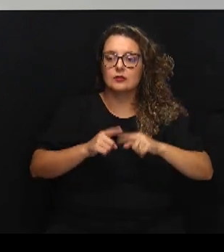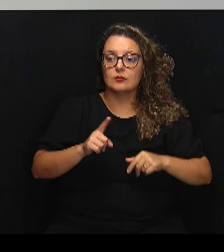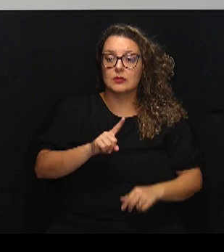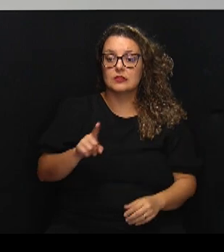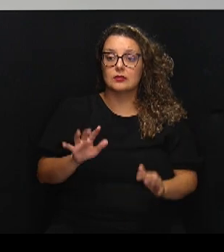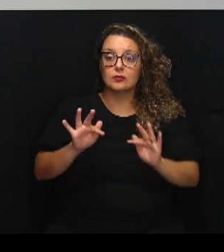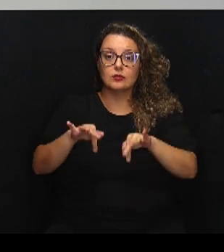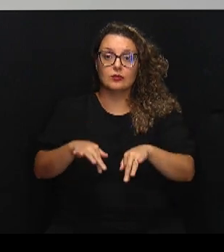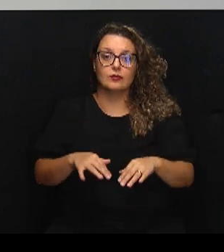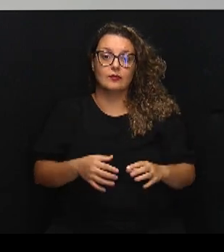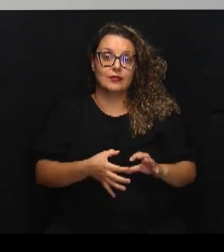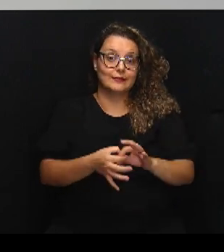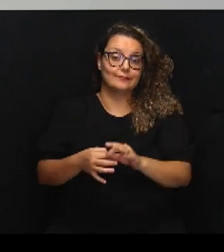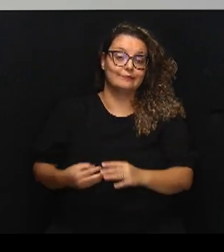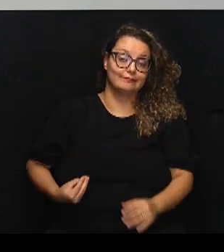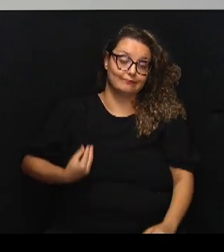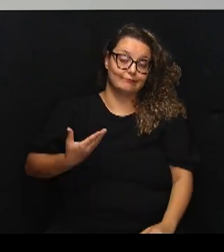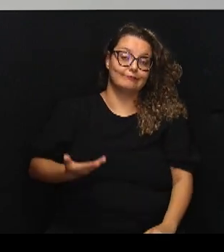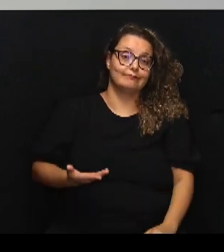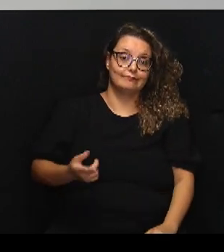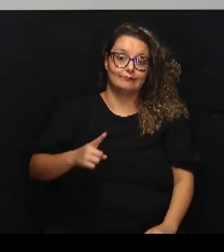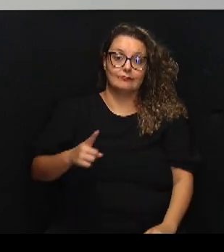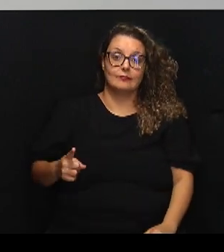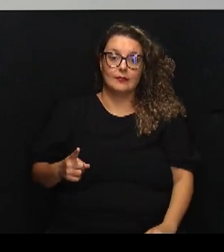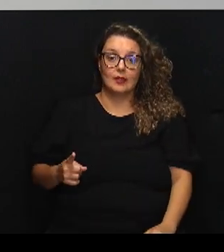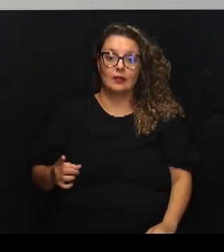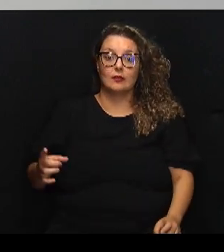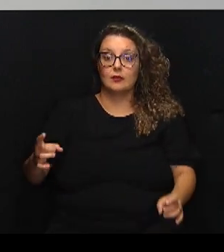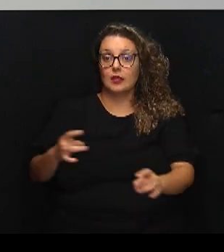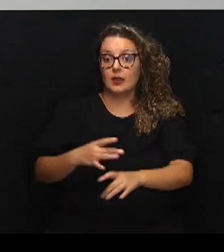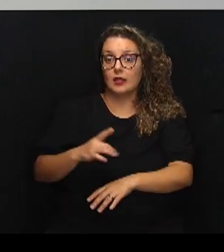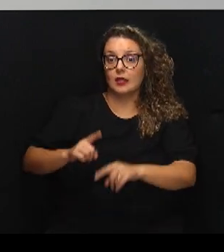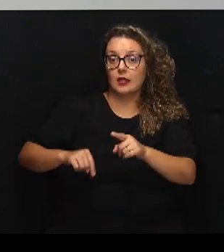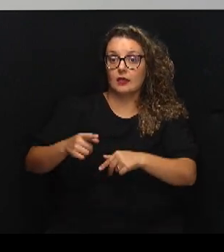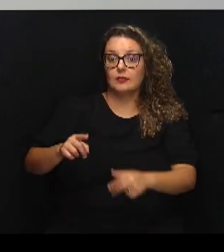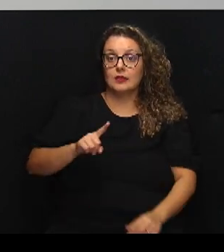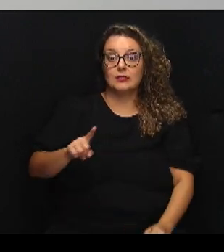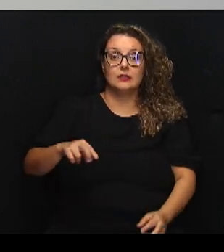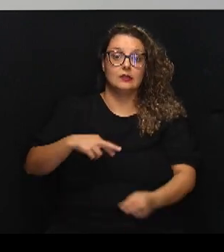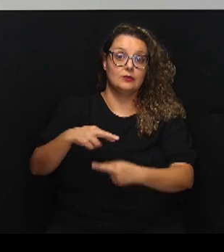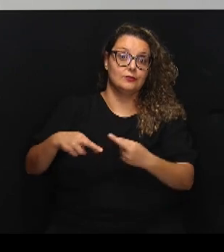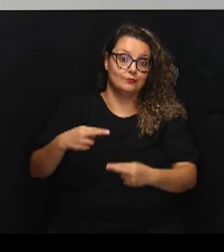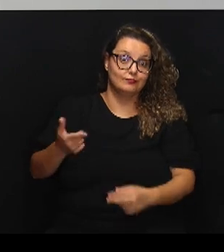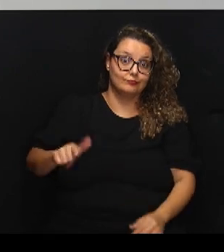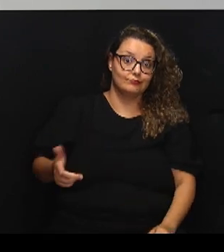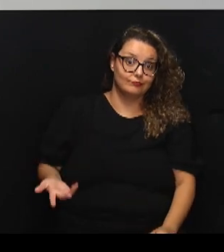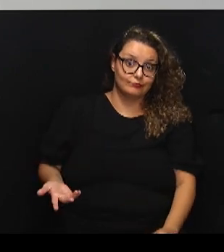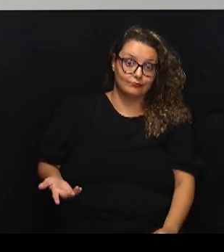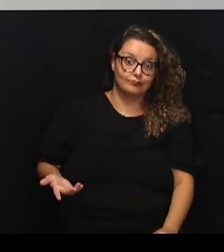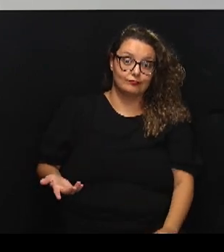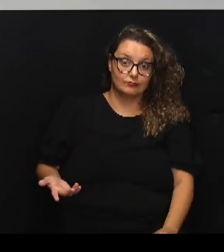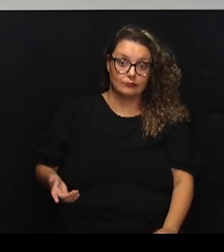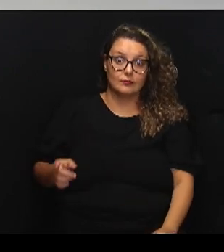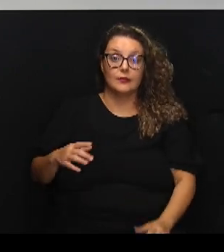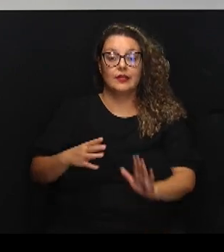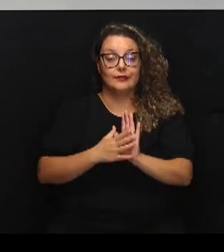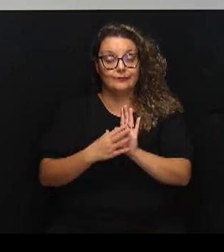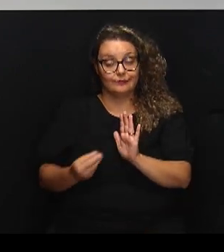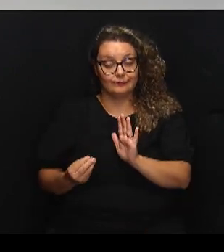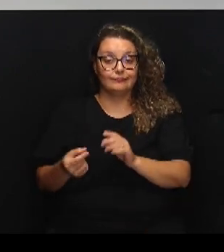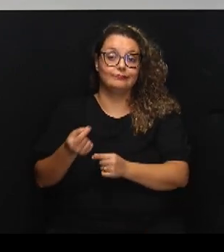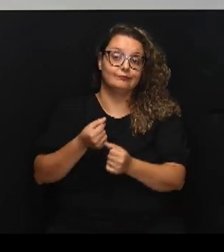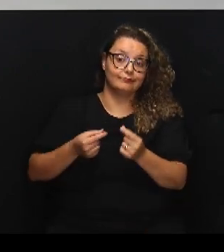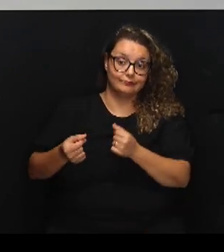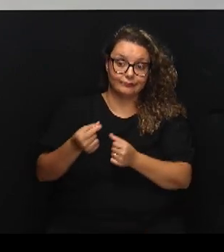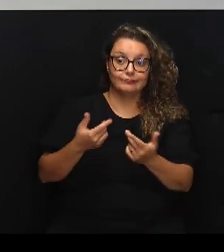mas não o custo do fim do ciclo de vida, né? Não o custo do esgotamento de recursos naturais não renováveis, né? Tudo isso ainda